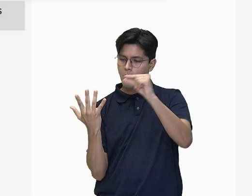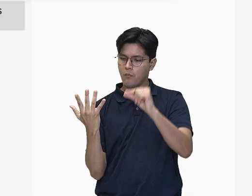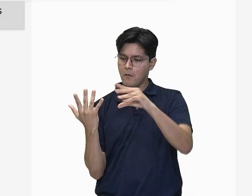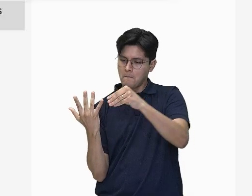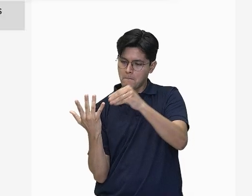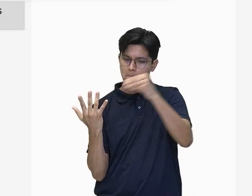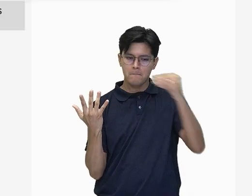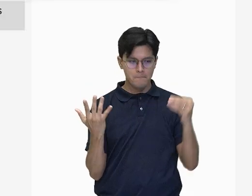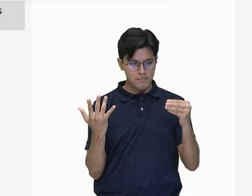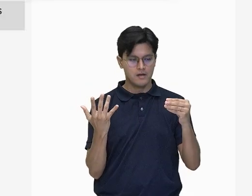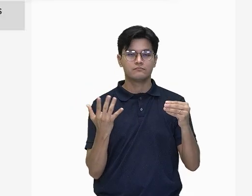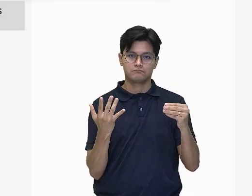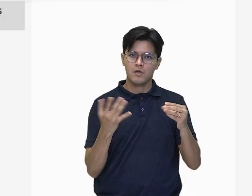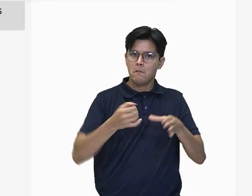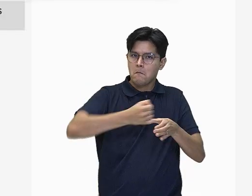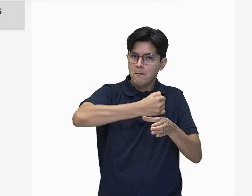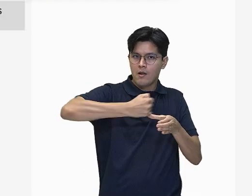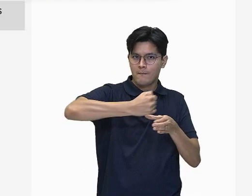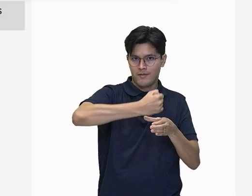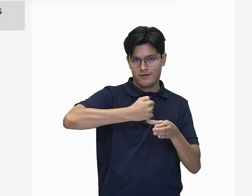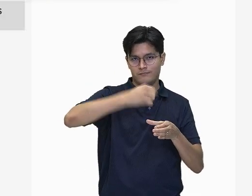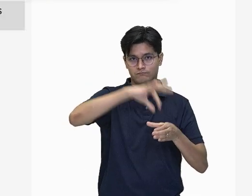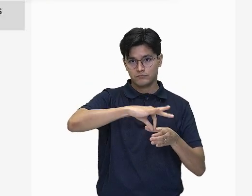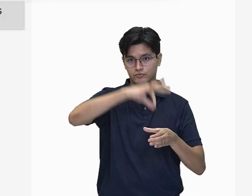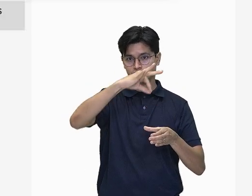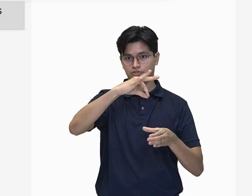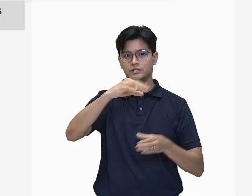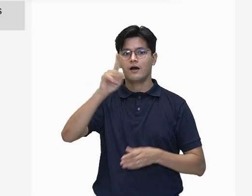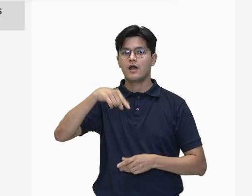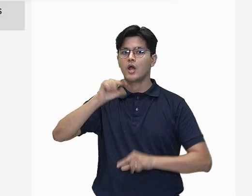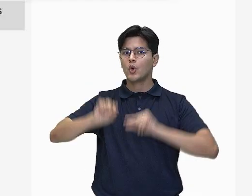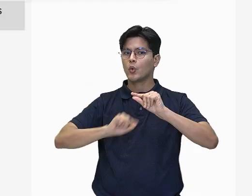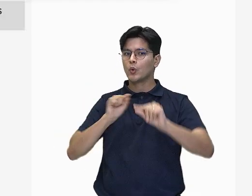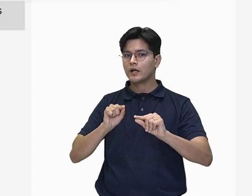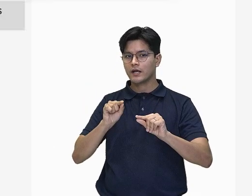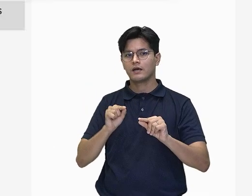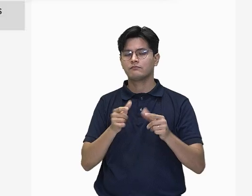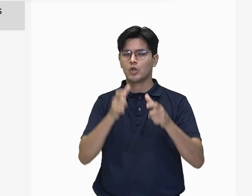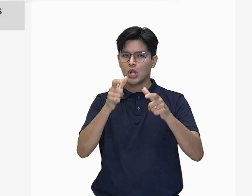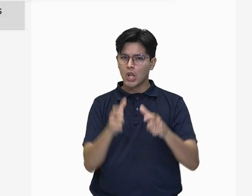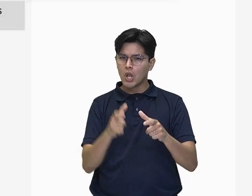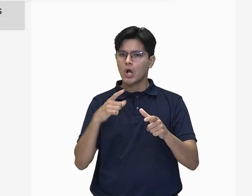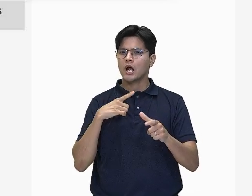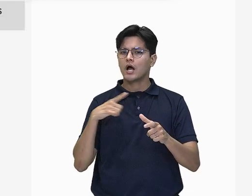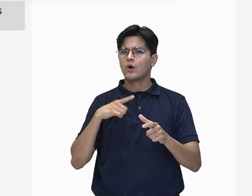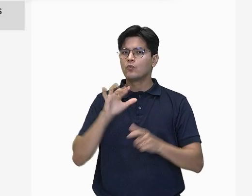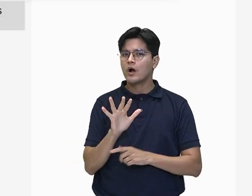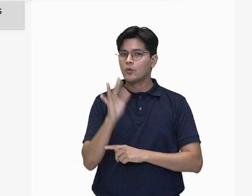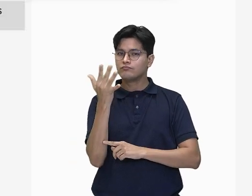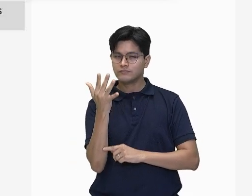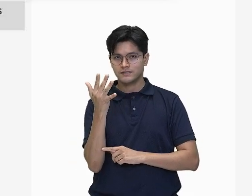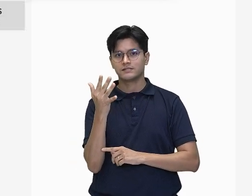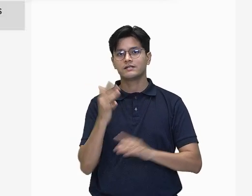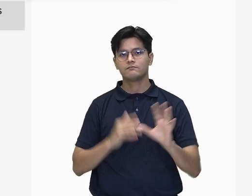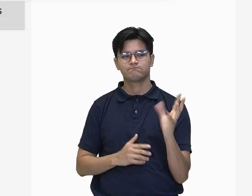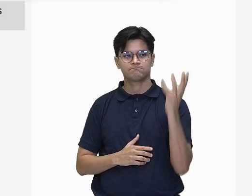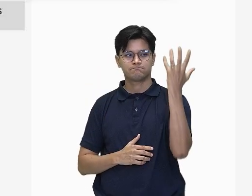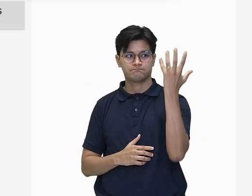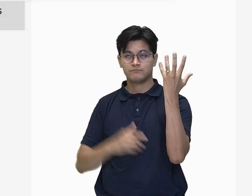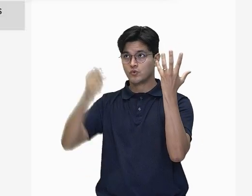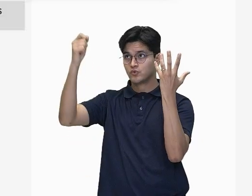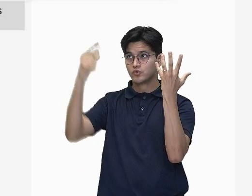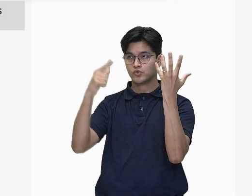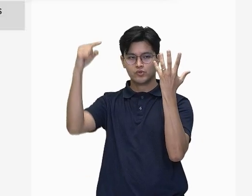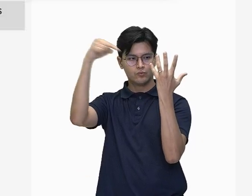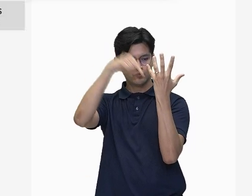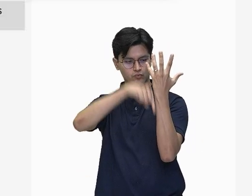são locais ali de intensa atividade metabólica, né? Aquele local onde ocorre a fotossíntese, né? Onde a planta ali produz